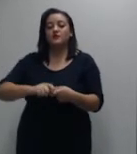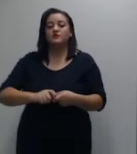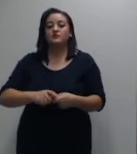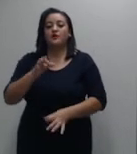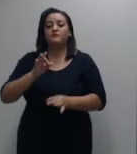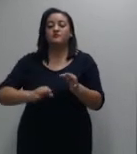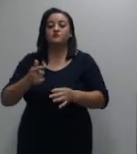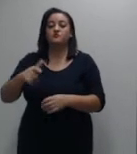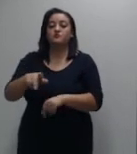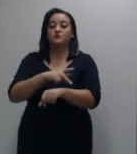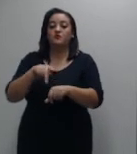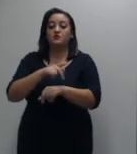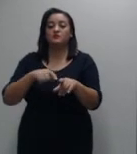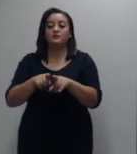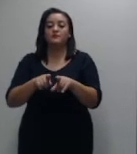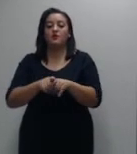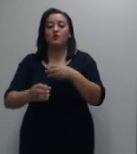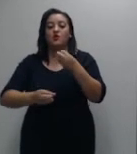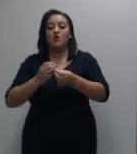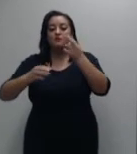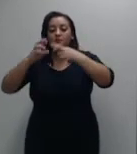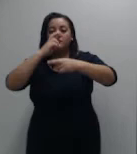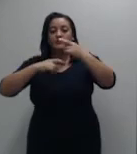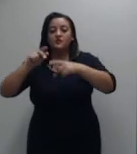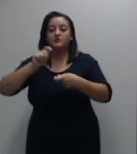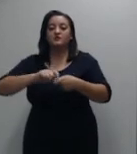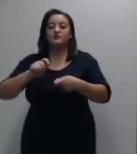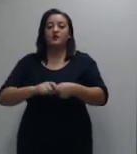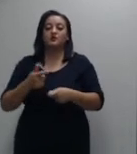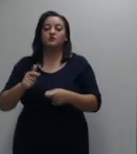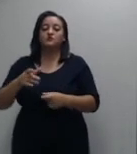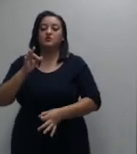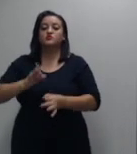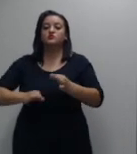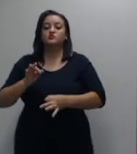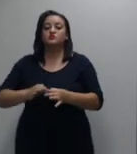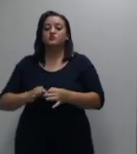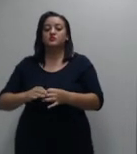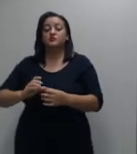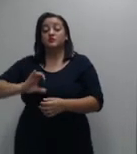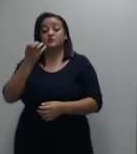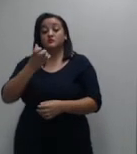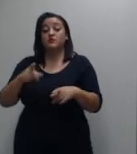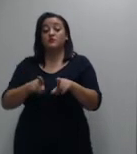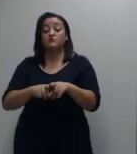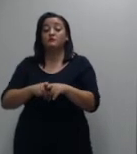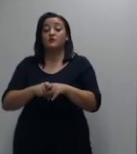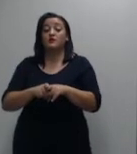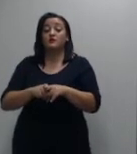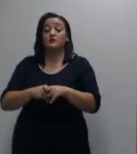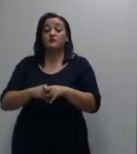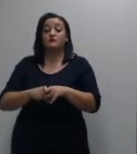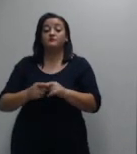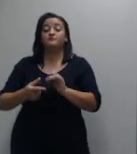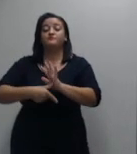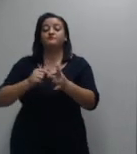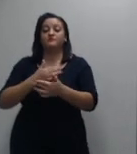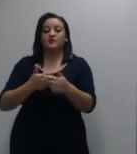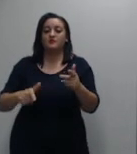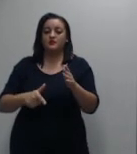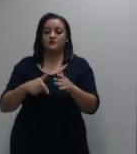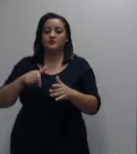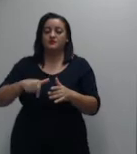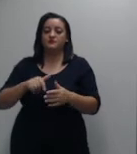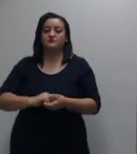juízo estrangeiros bem como averiguação e eu relógio exame de especismo e os precedentes da corte